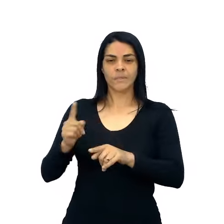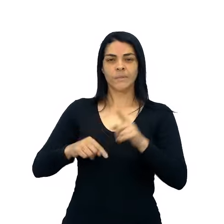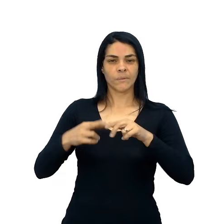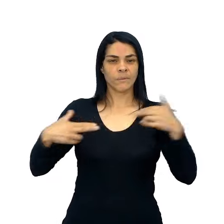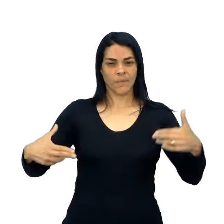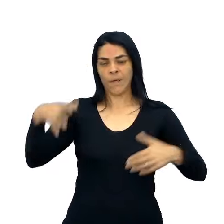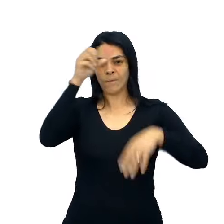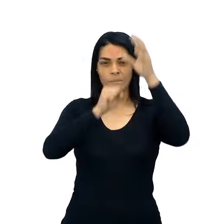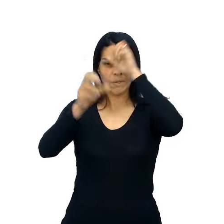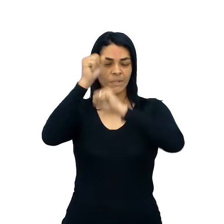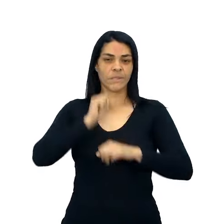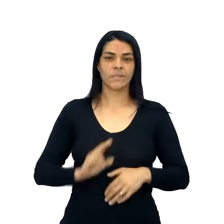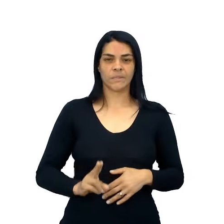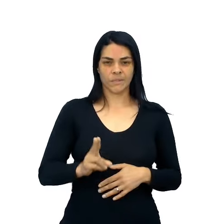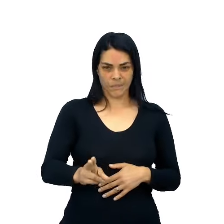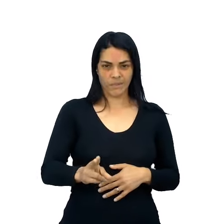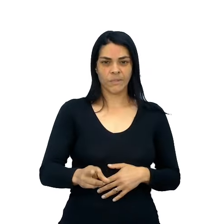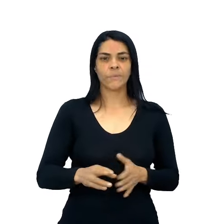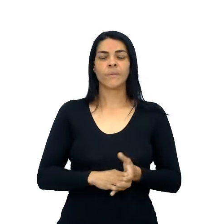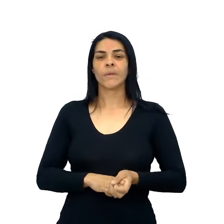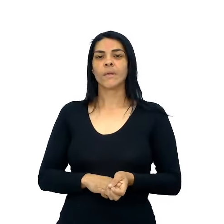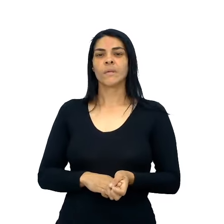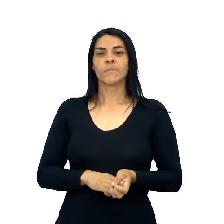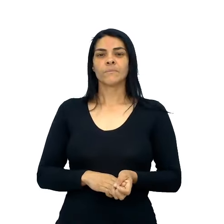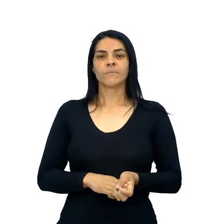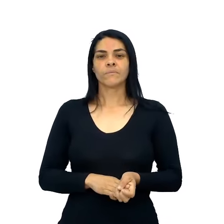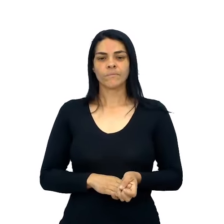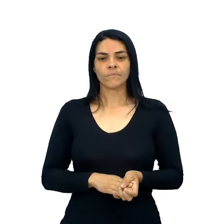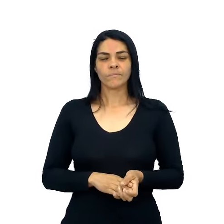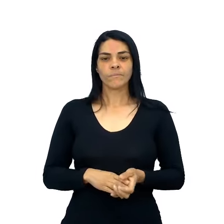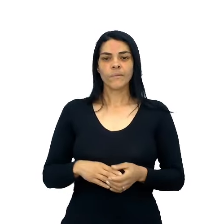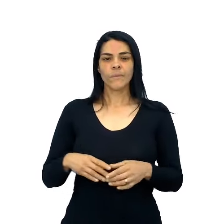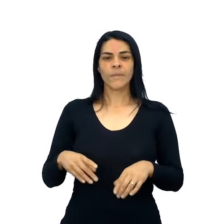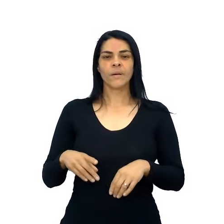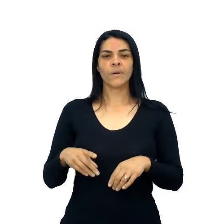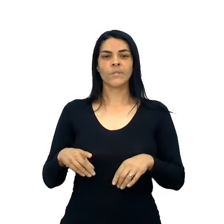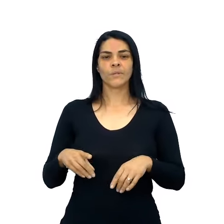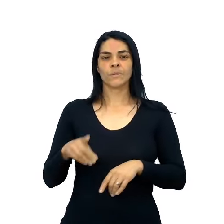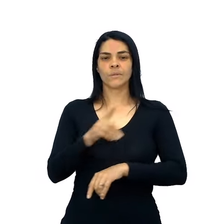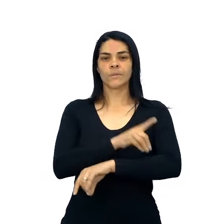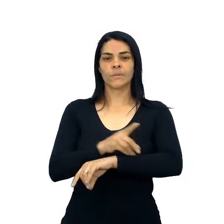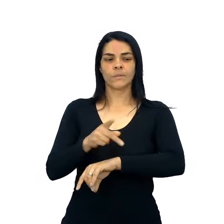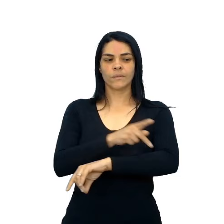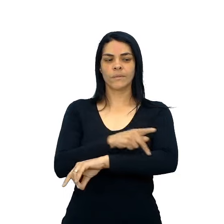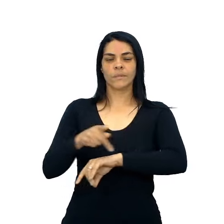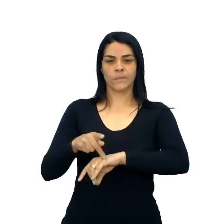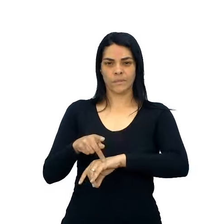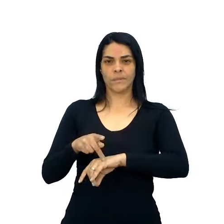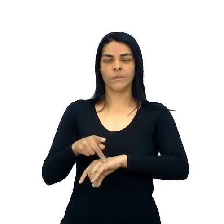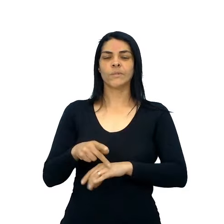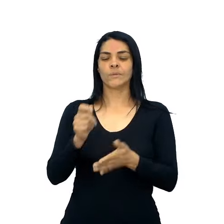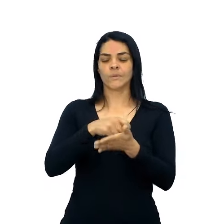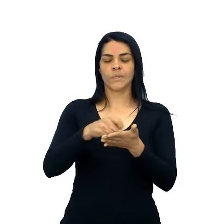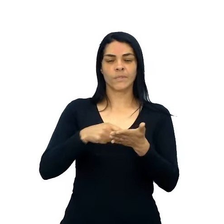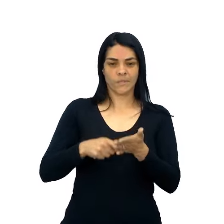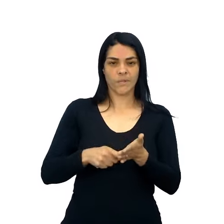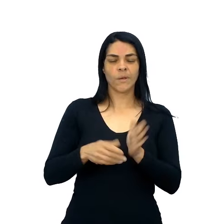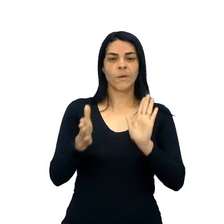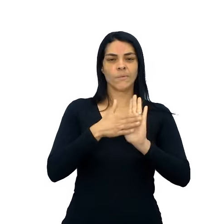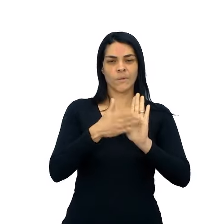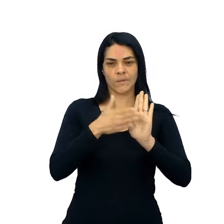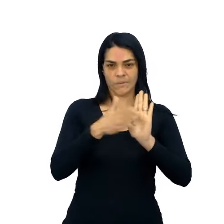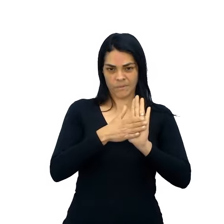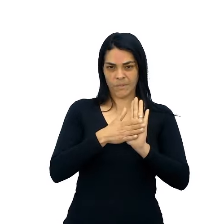Sempre, como um recurso pedagógico para organizar o ensino de práticas de escrita com propostas de